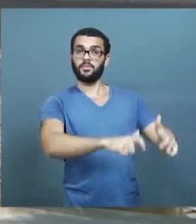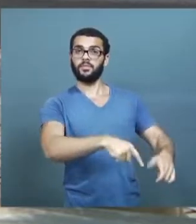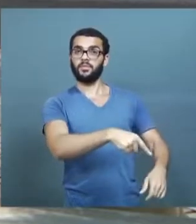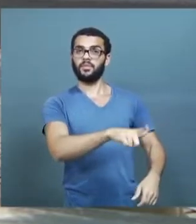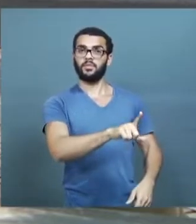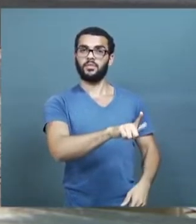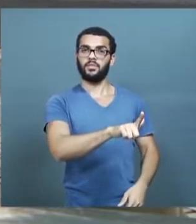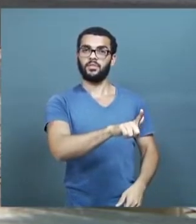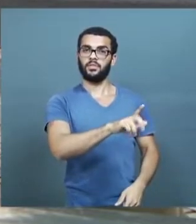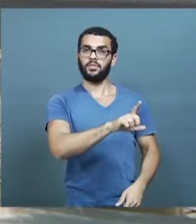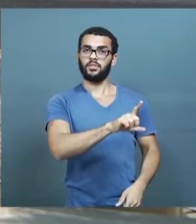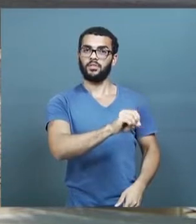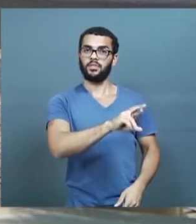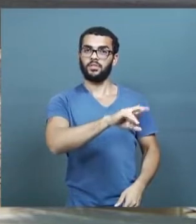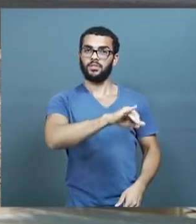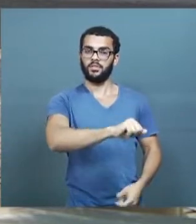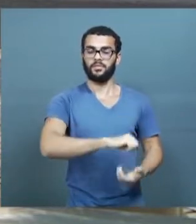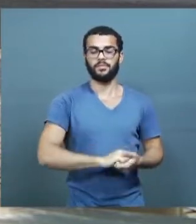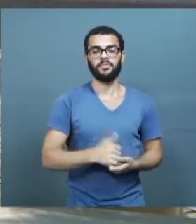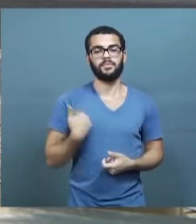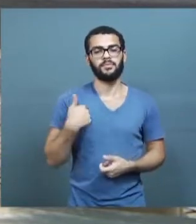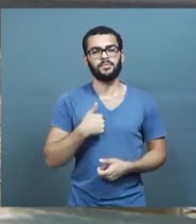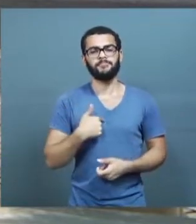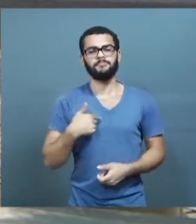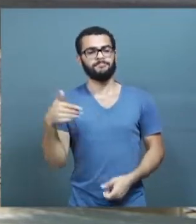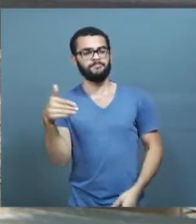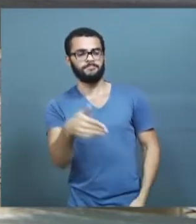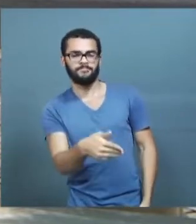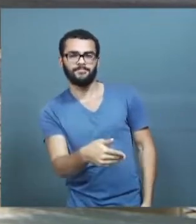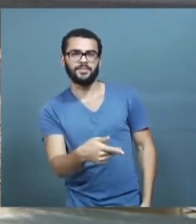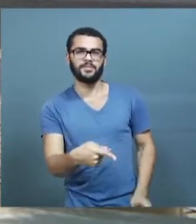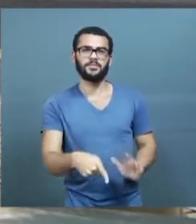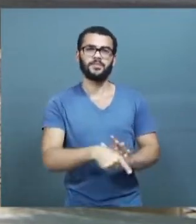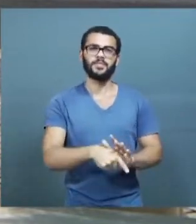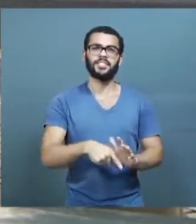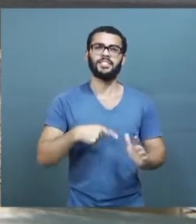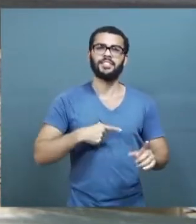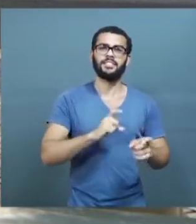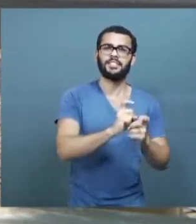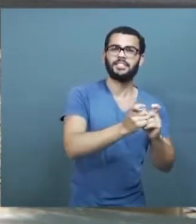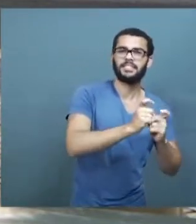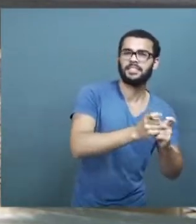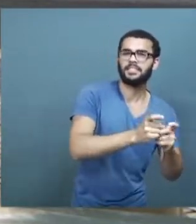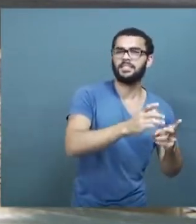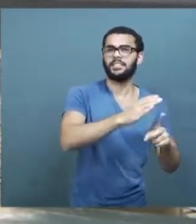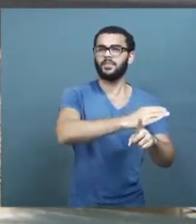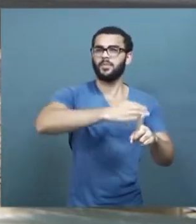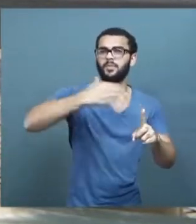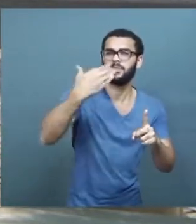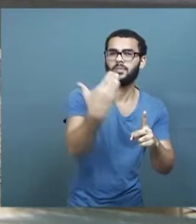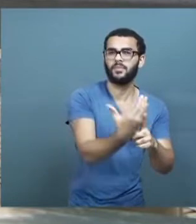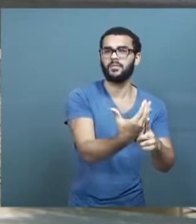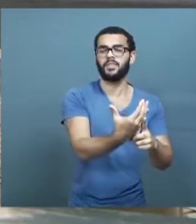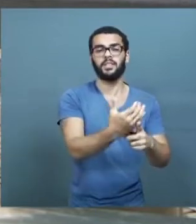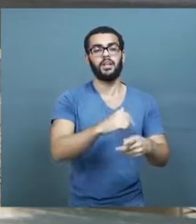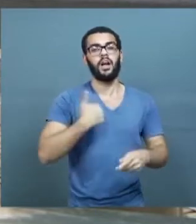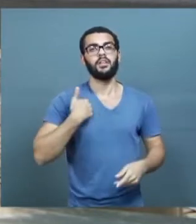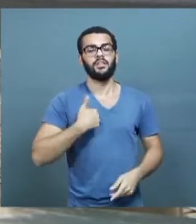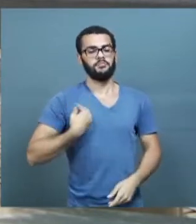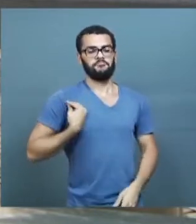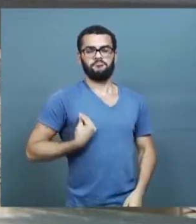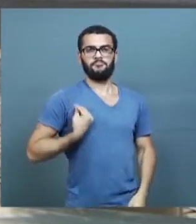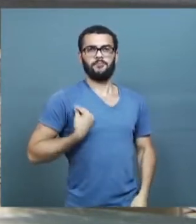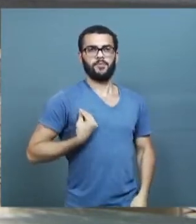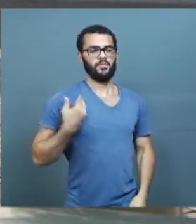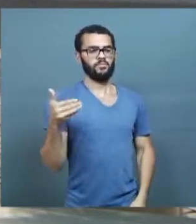A gente entrou lá participando de reuniões de associação da comunidade, estando lá mesmo. Então